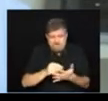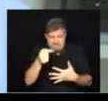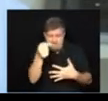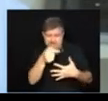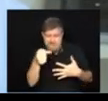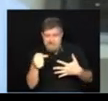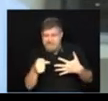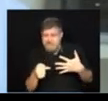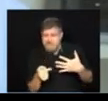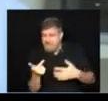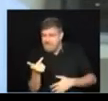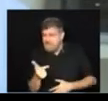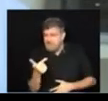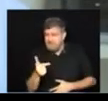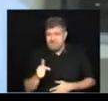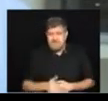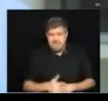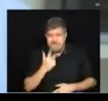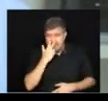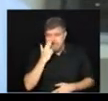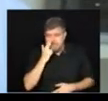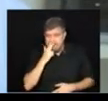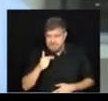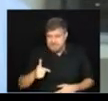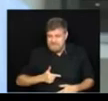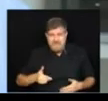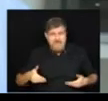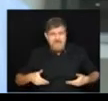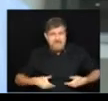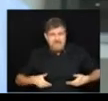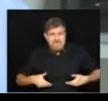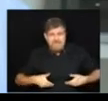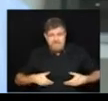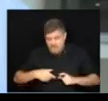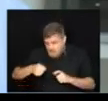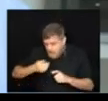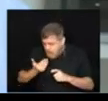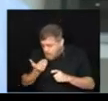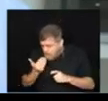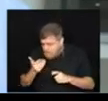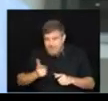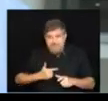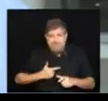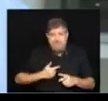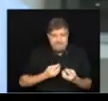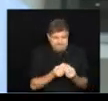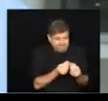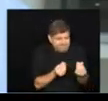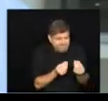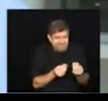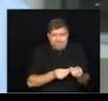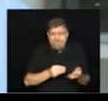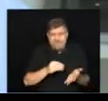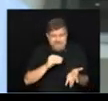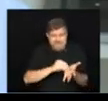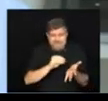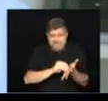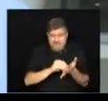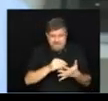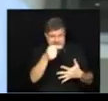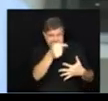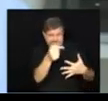aquilo que se chama de fome oculta, falta de ferro, falta de zinco, falta de elementos, cálcio,